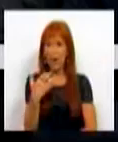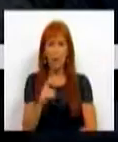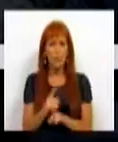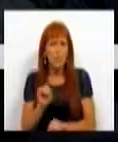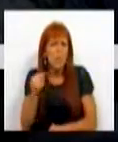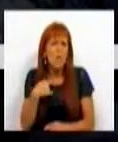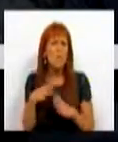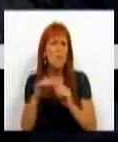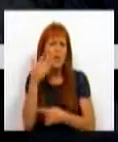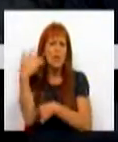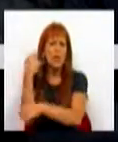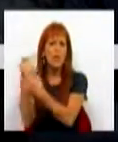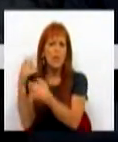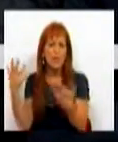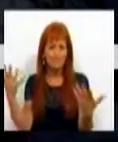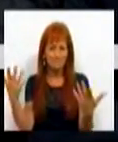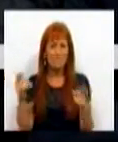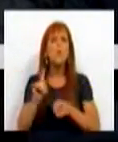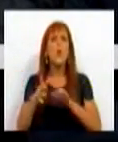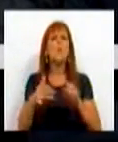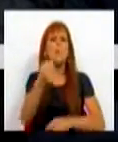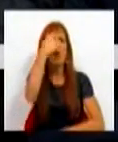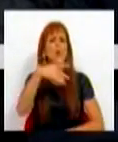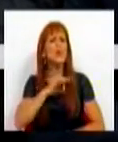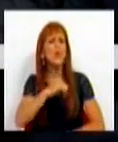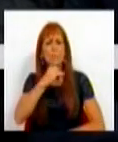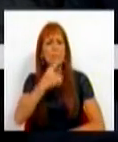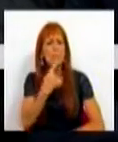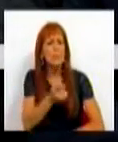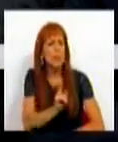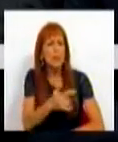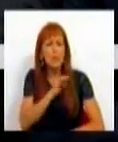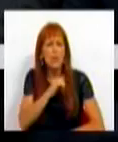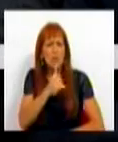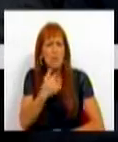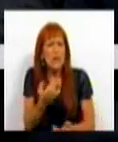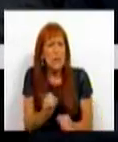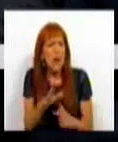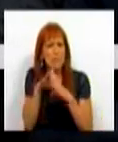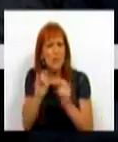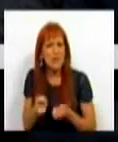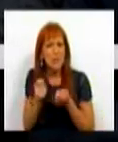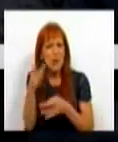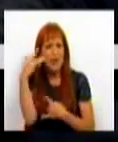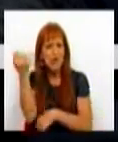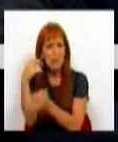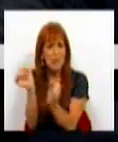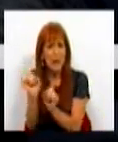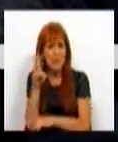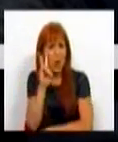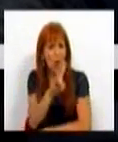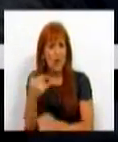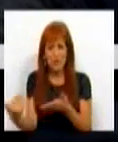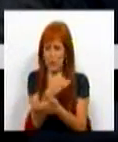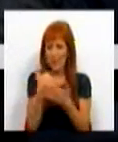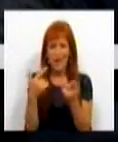tinha que ser um modelo das exportações. Ora, qual foi a parte da história que os senhores ainda não perceberam? Que os senhores não tiveram nenhum modelo de aposta nas exportações. Se nós olharmos para